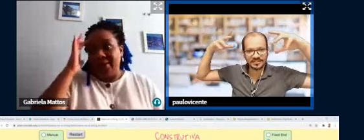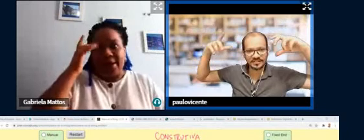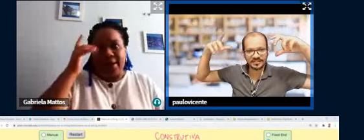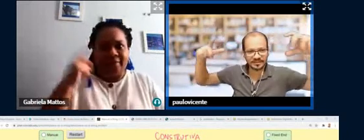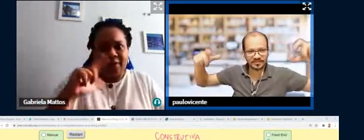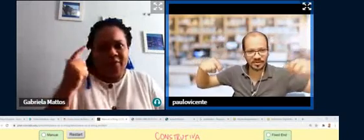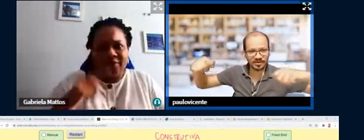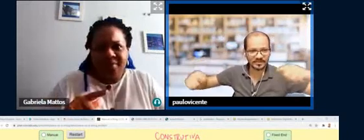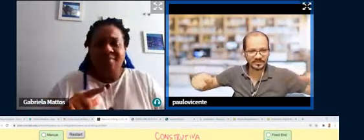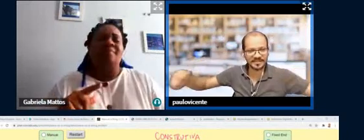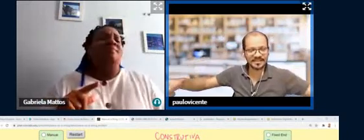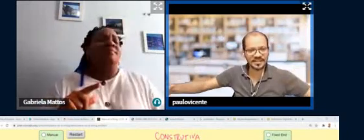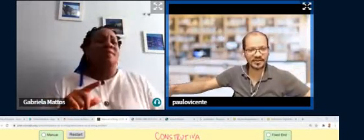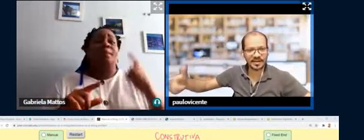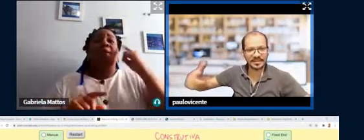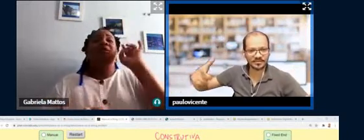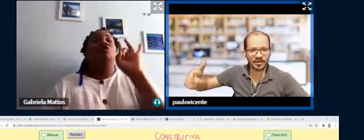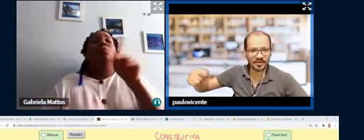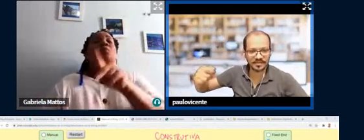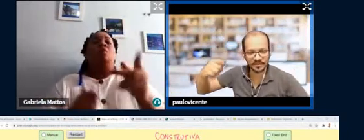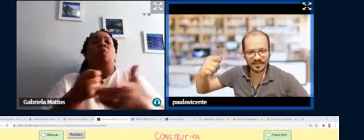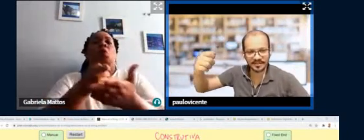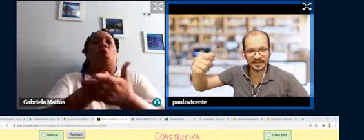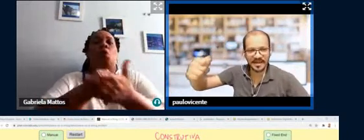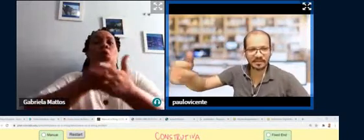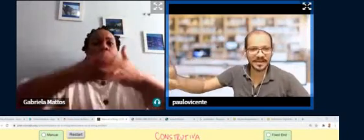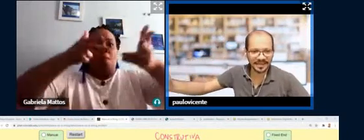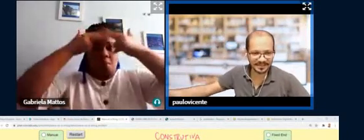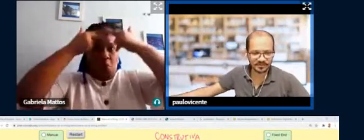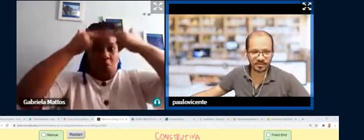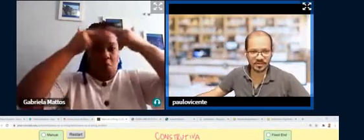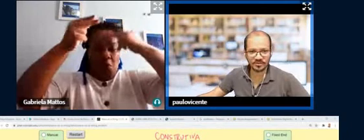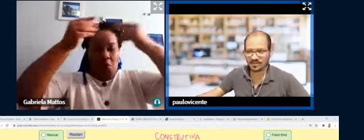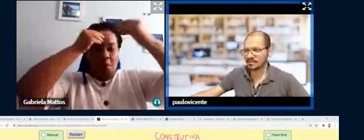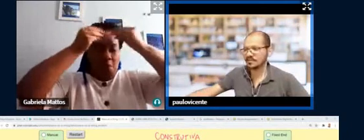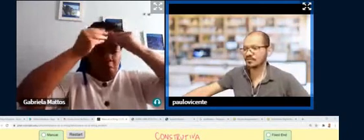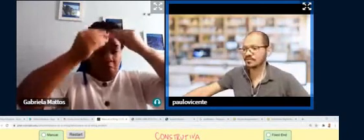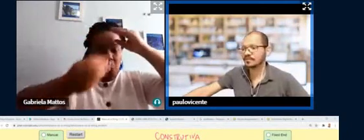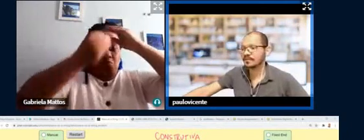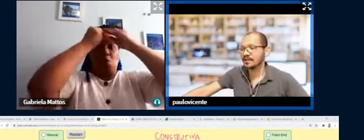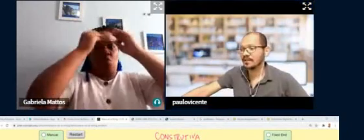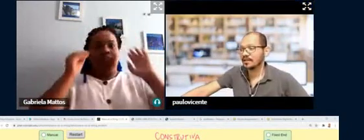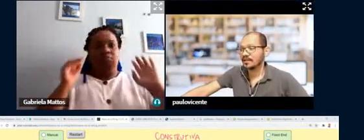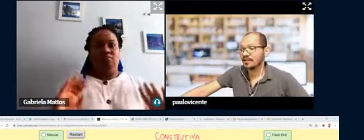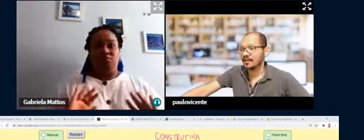professores que só exigem a decoreba das fórmulas e depois tem que aplicar estas fórmulas nos